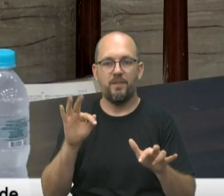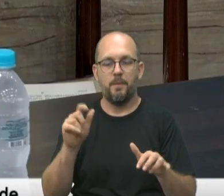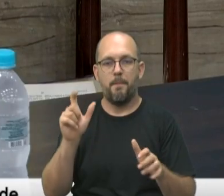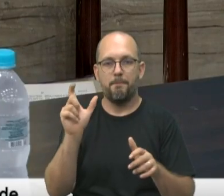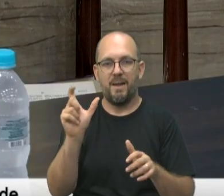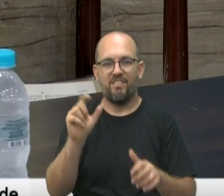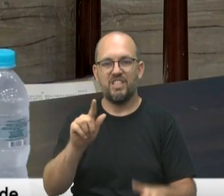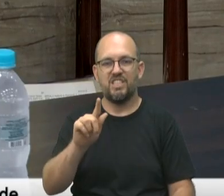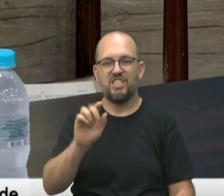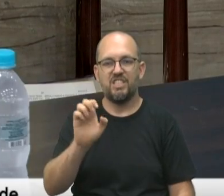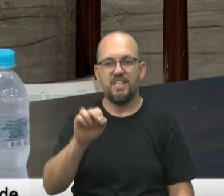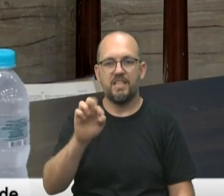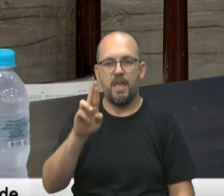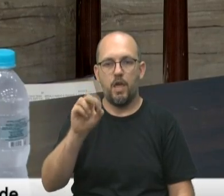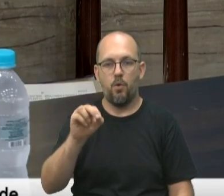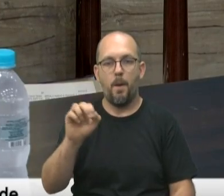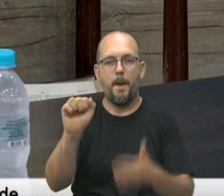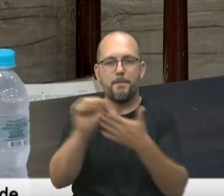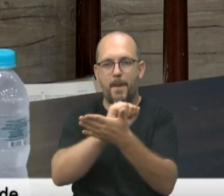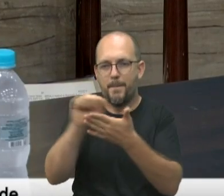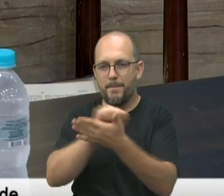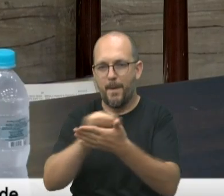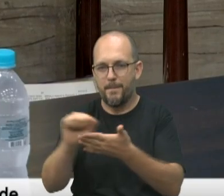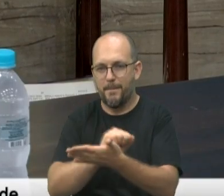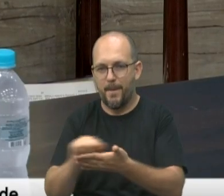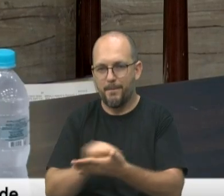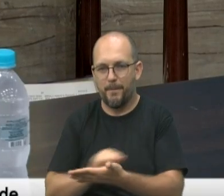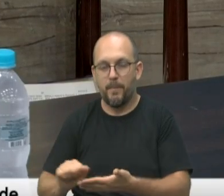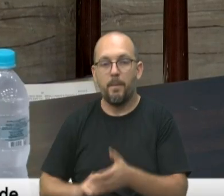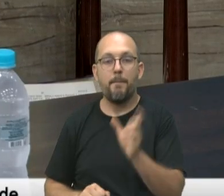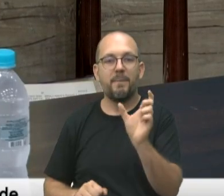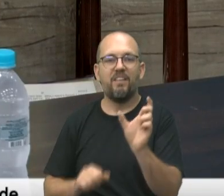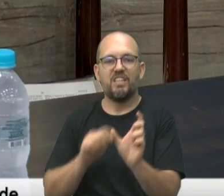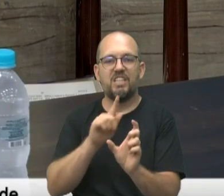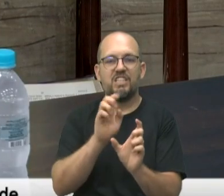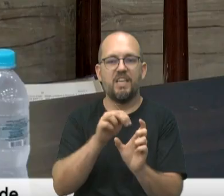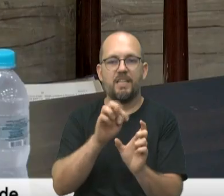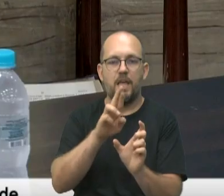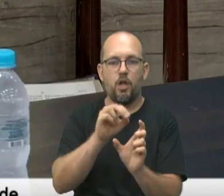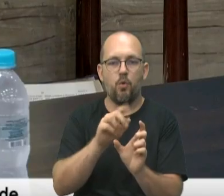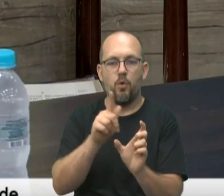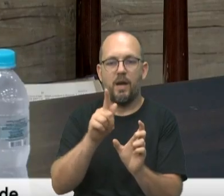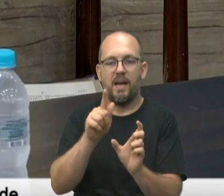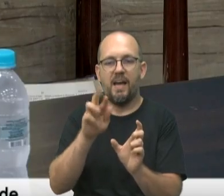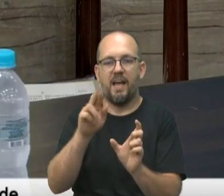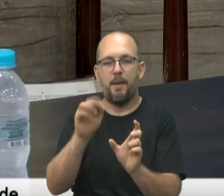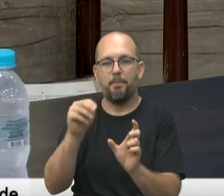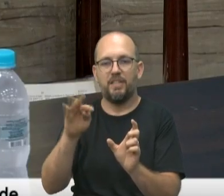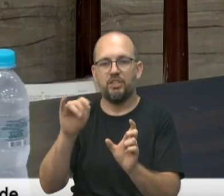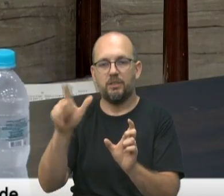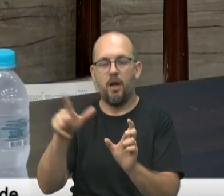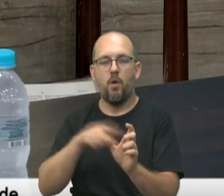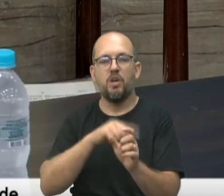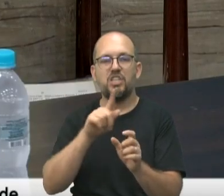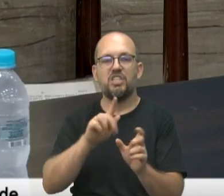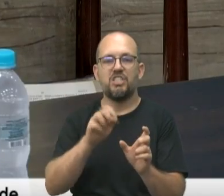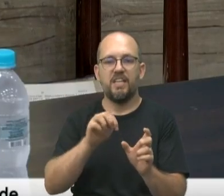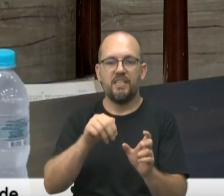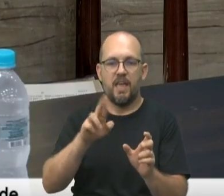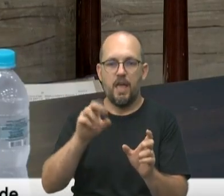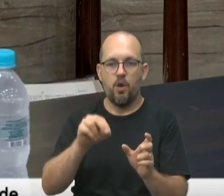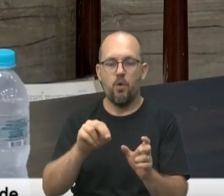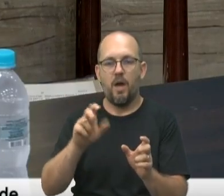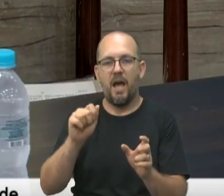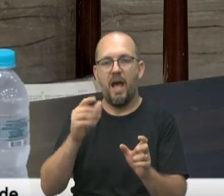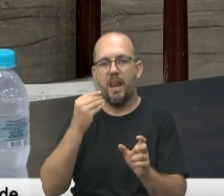apagando. E junto com o gênero, eles apagaram o gênero gramatical, o gênero biológico, o gênero alimentício. Eles